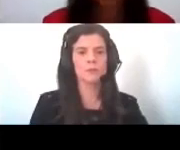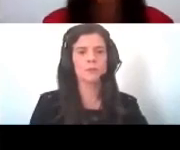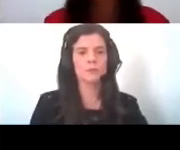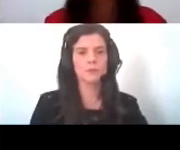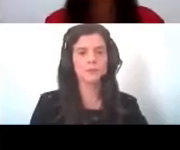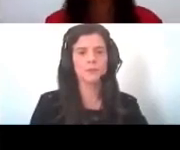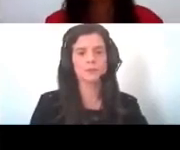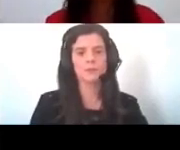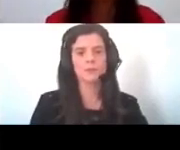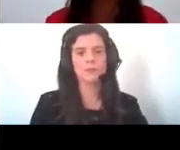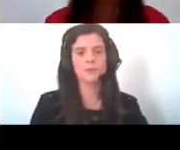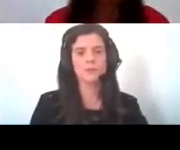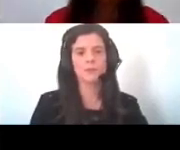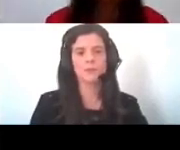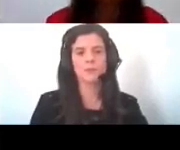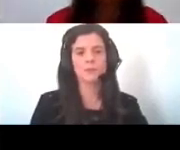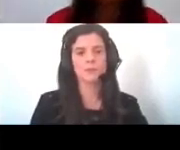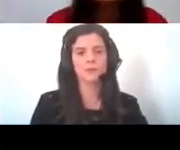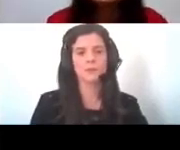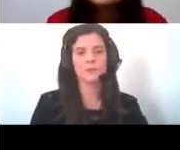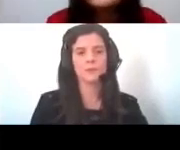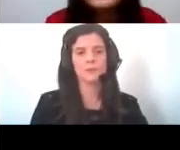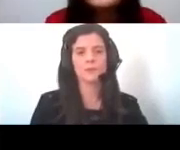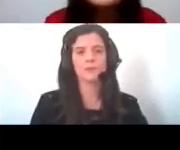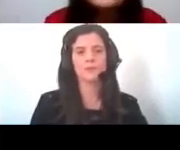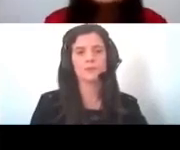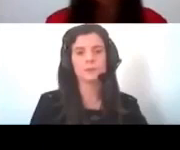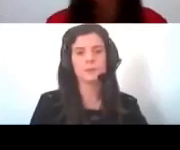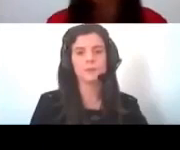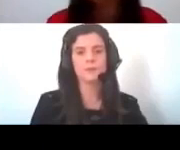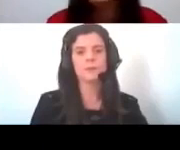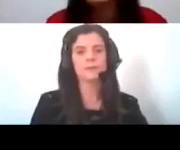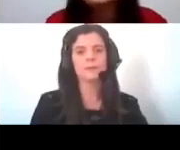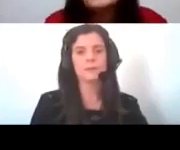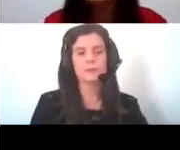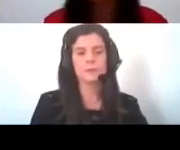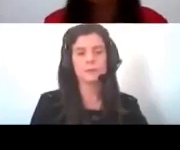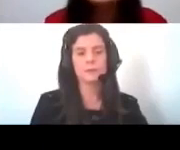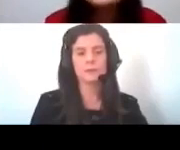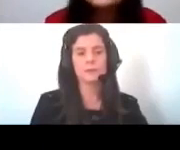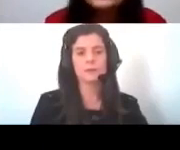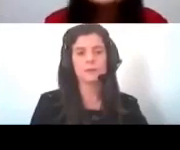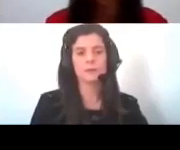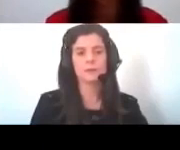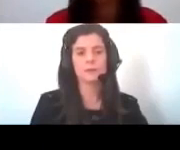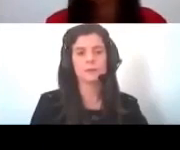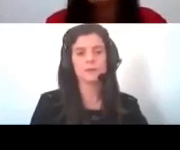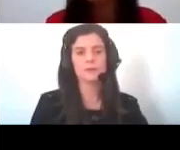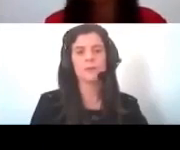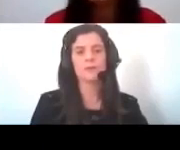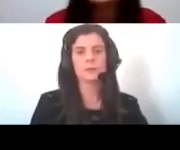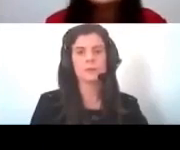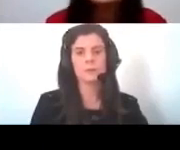lá orientações, né, um setor de orientações ao microempreendedor, por meio da sala do empreendedor, onde